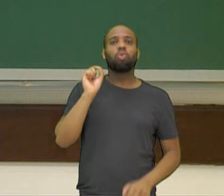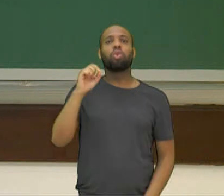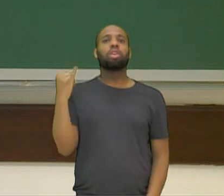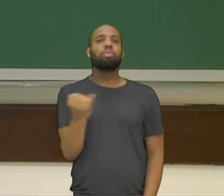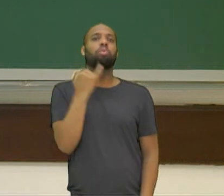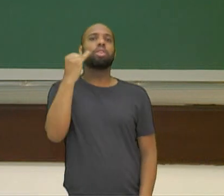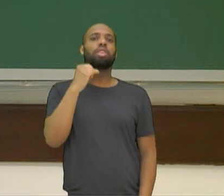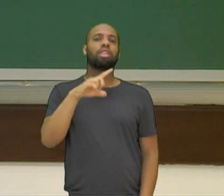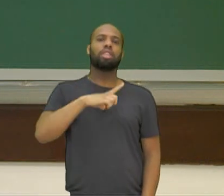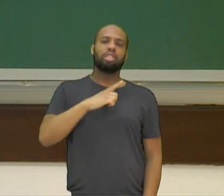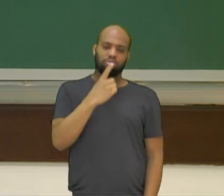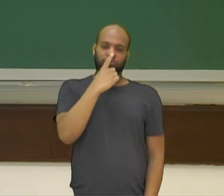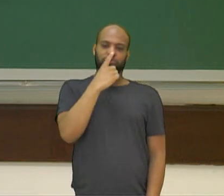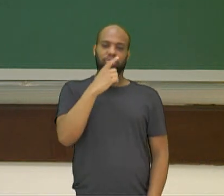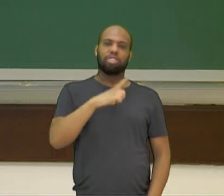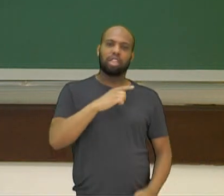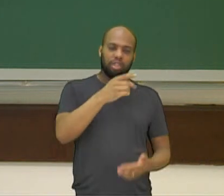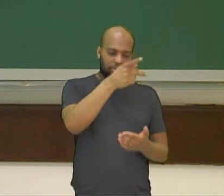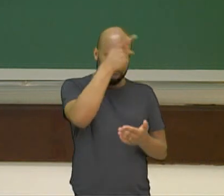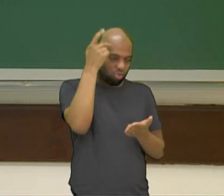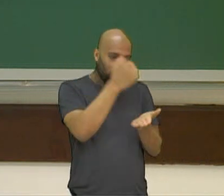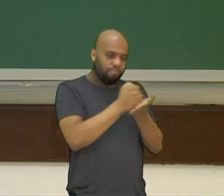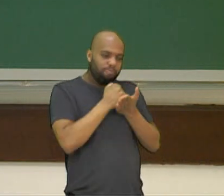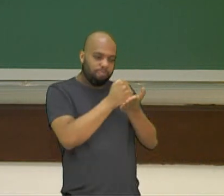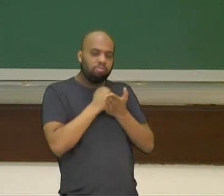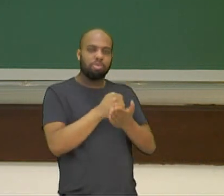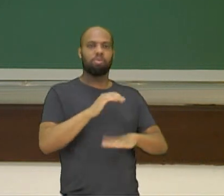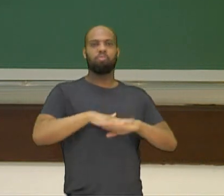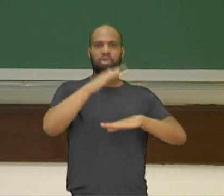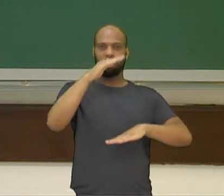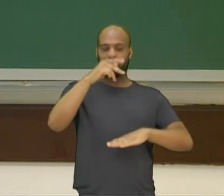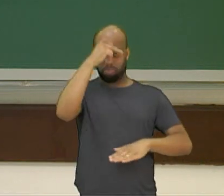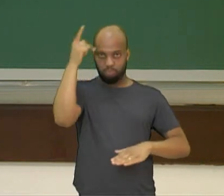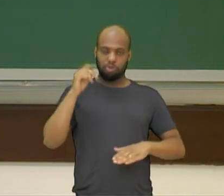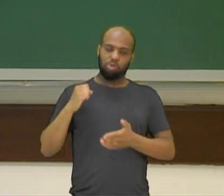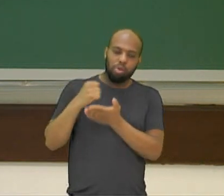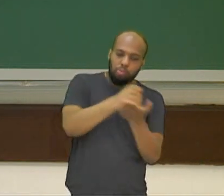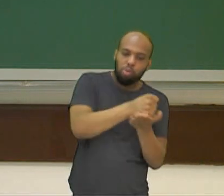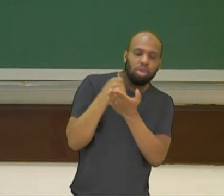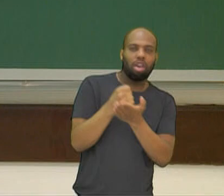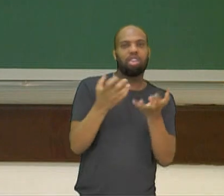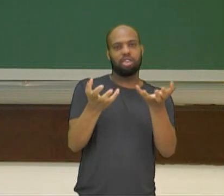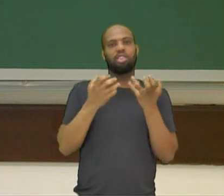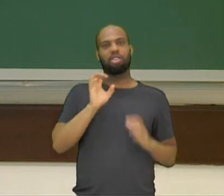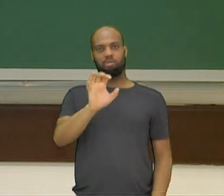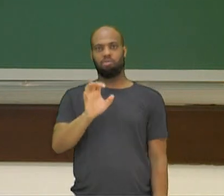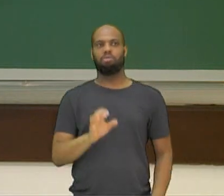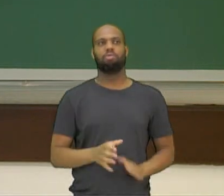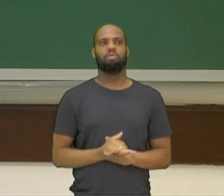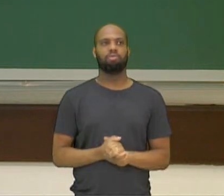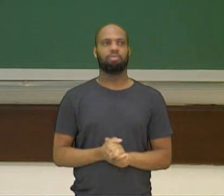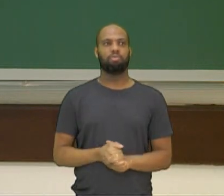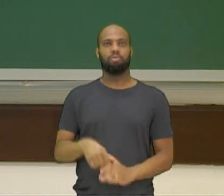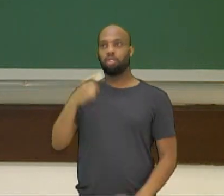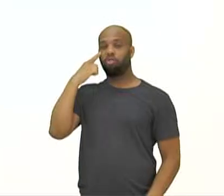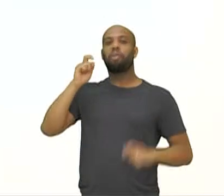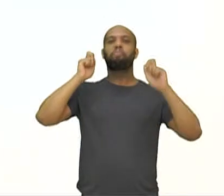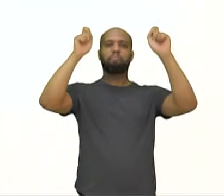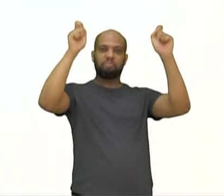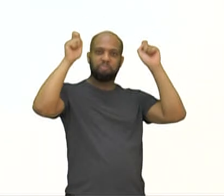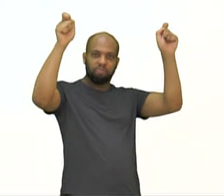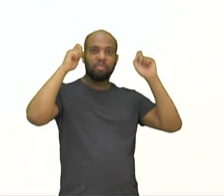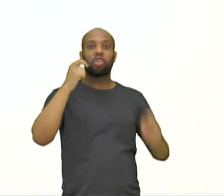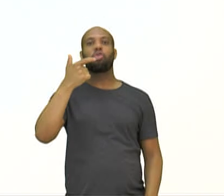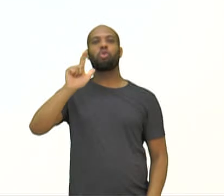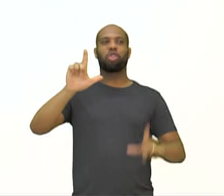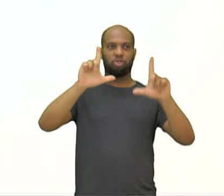era cada vez mais adeptos para o seu movimento, cada vez mais apoiadores. Aqui outra cena,